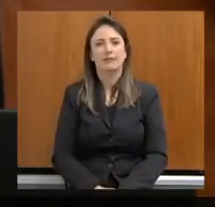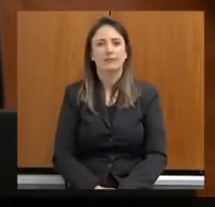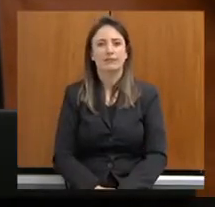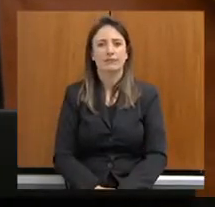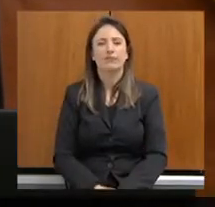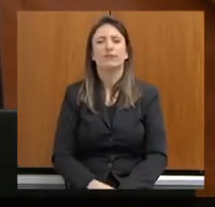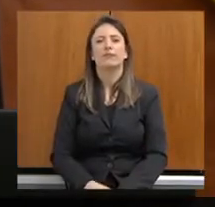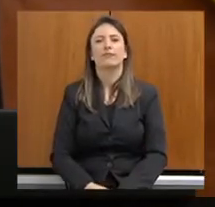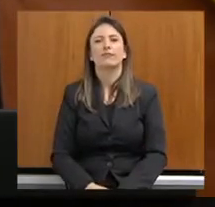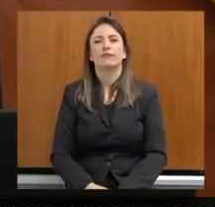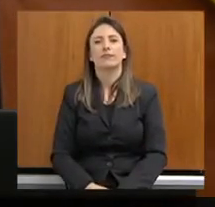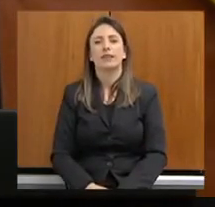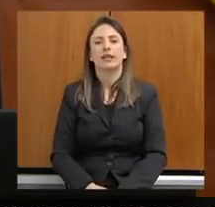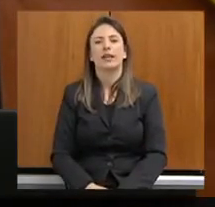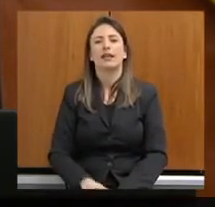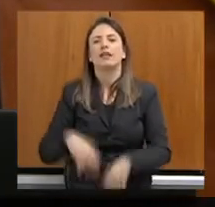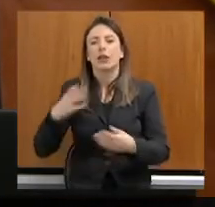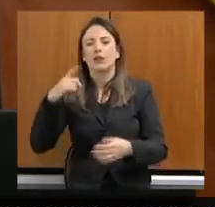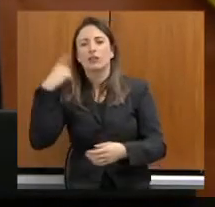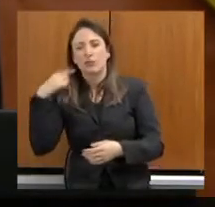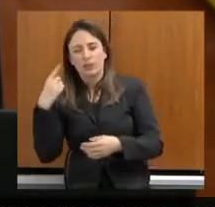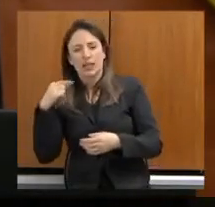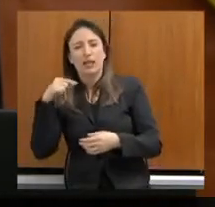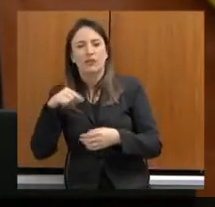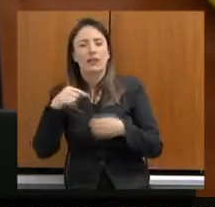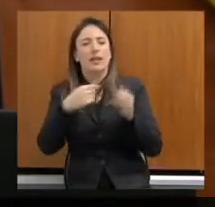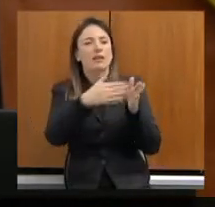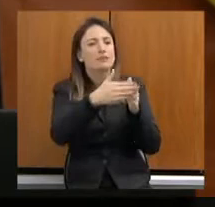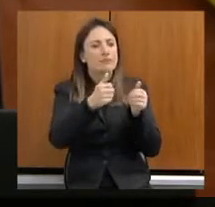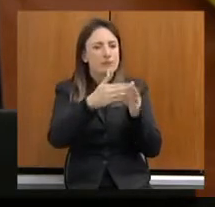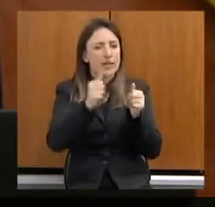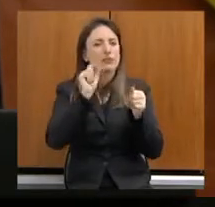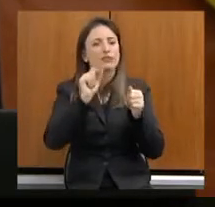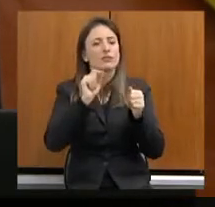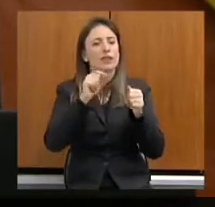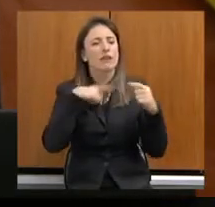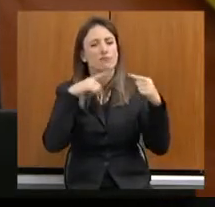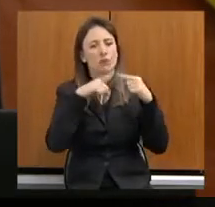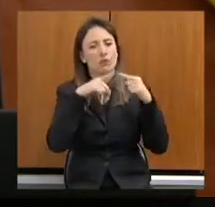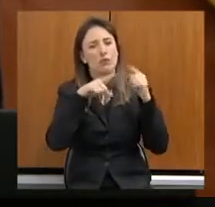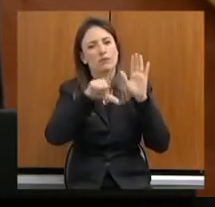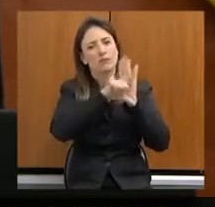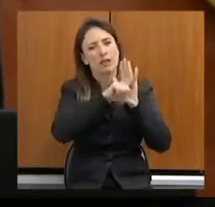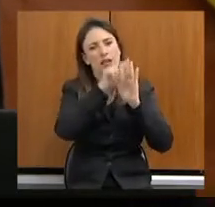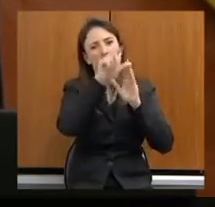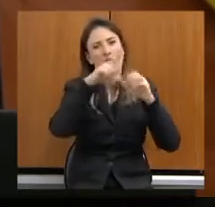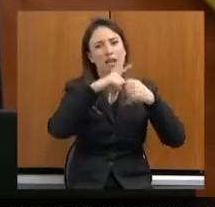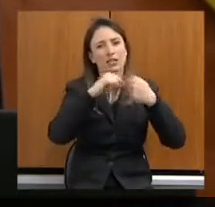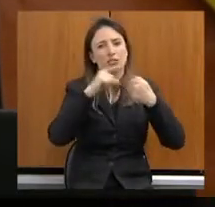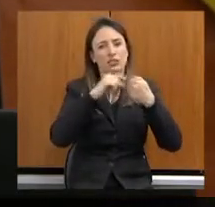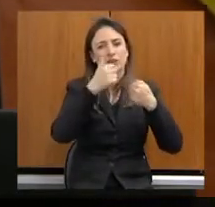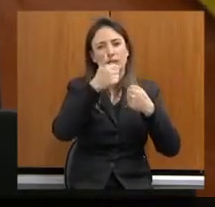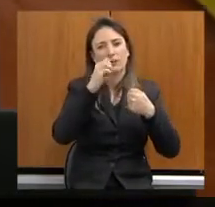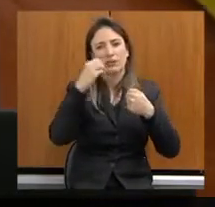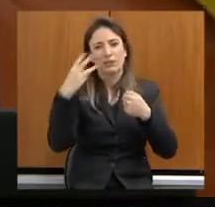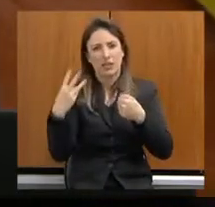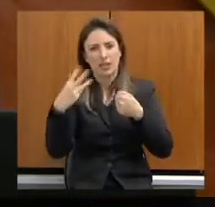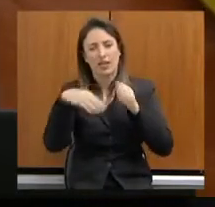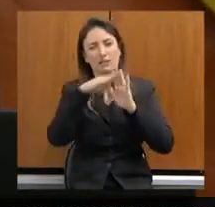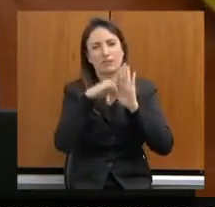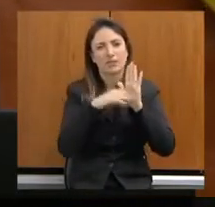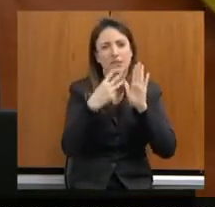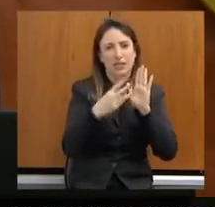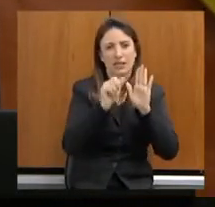e o deputado que esta subscreve requer a vossa excelência nos termos do artigo 103 103